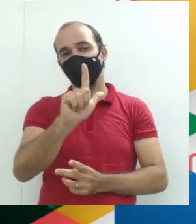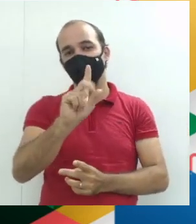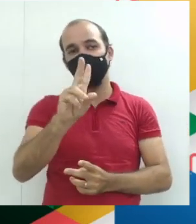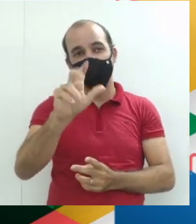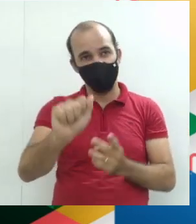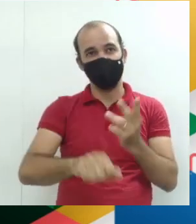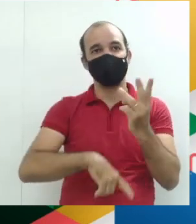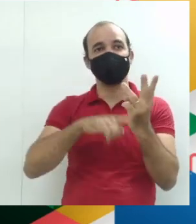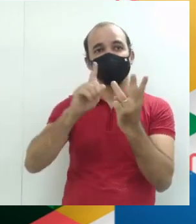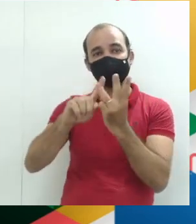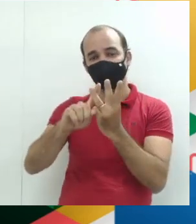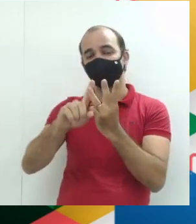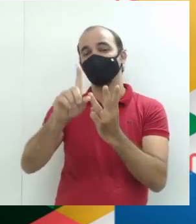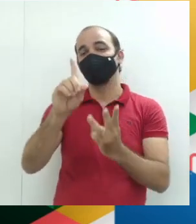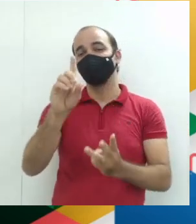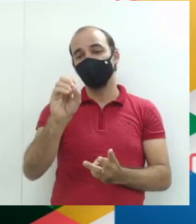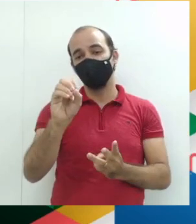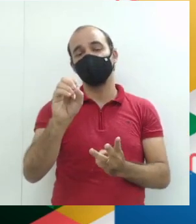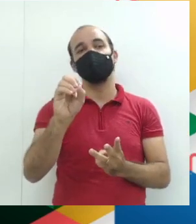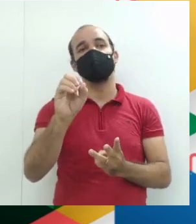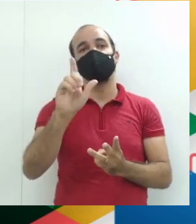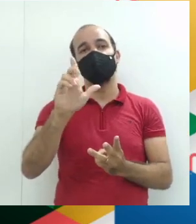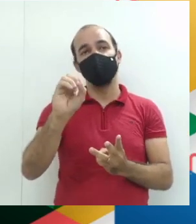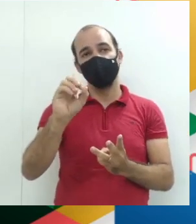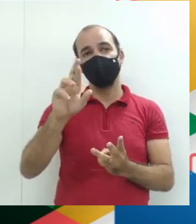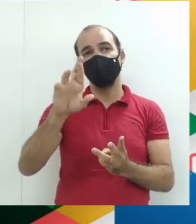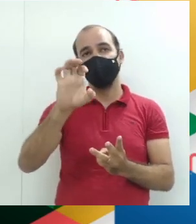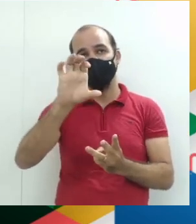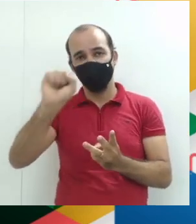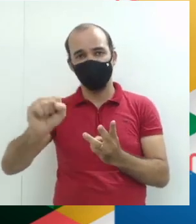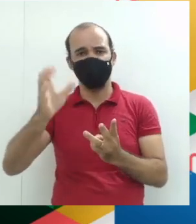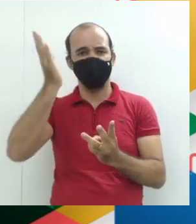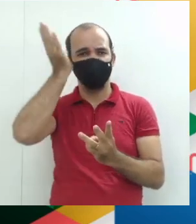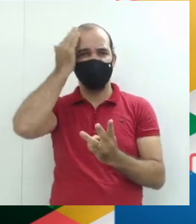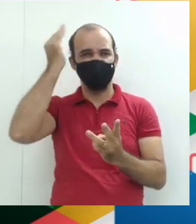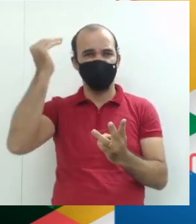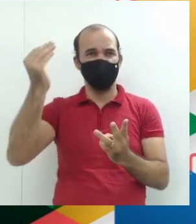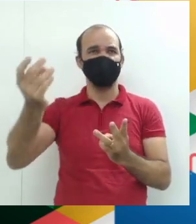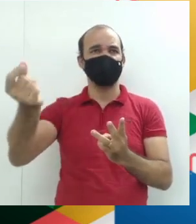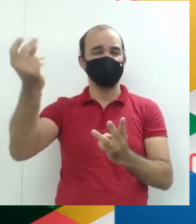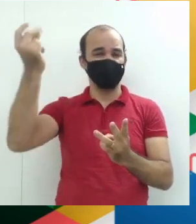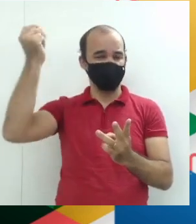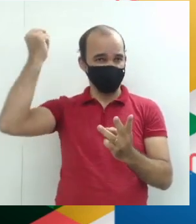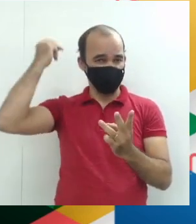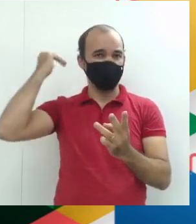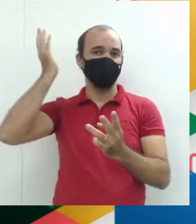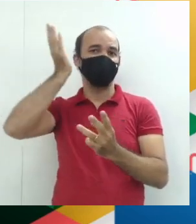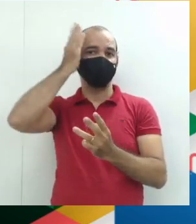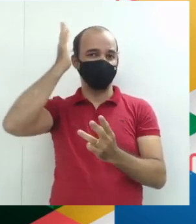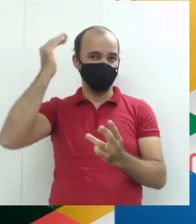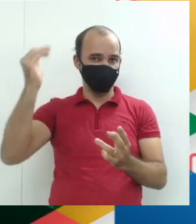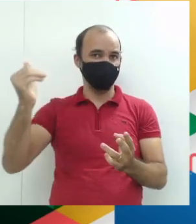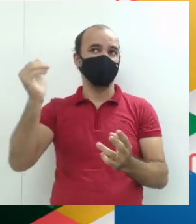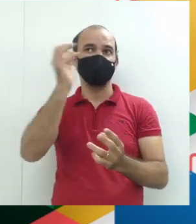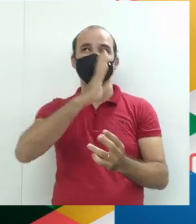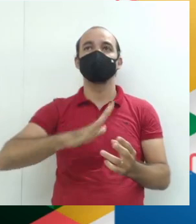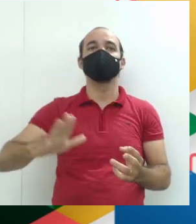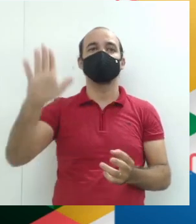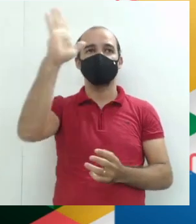foram muito famosas na era do rádio, né? Que cantavam nos programas de rádio, fizeram muito sucesso por todo o